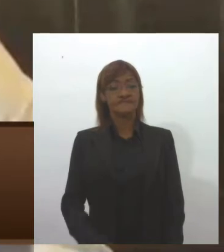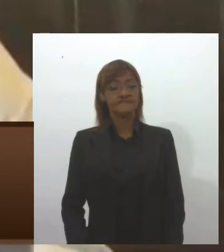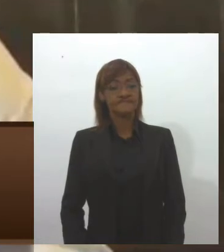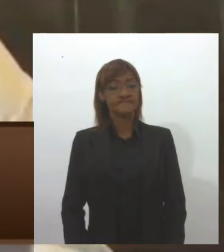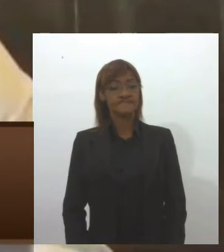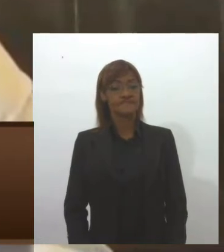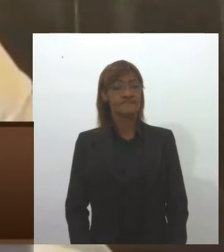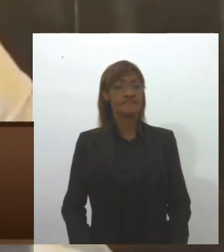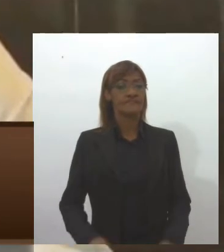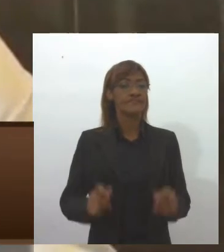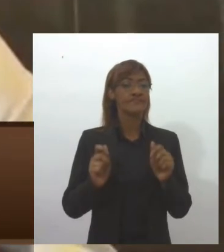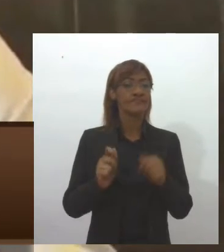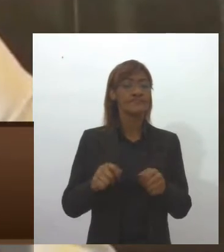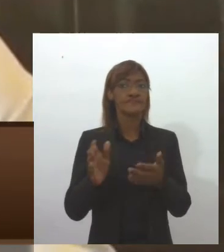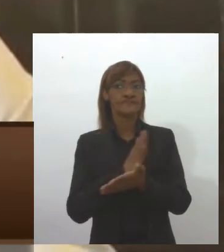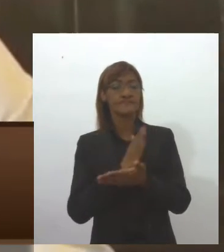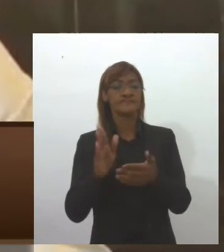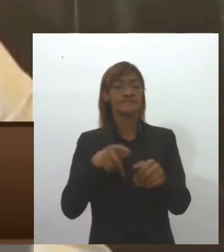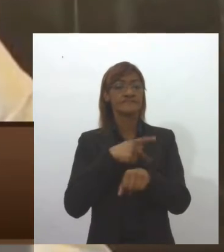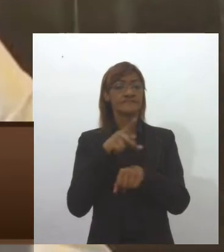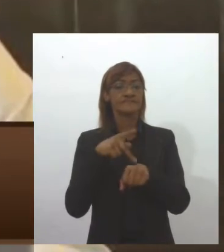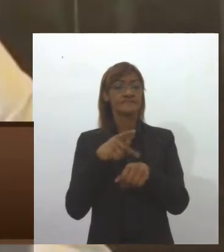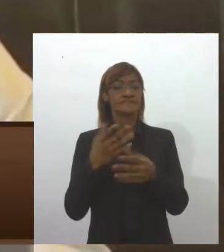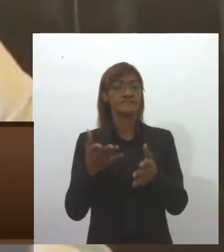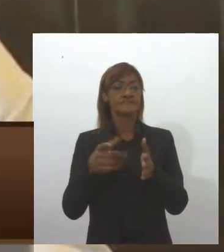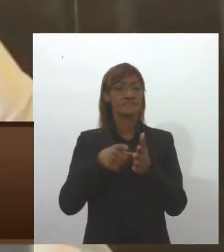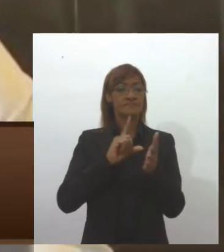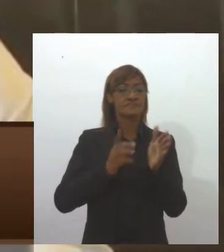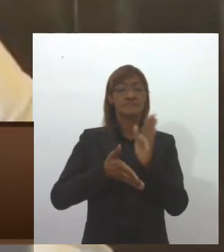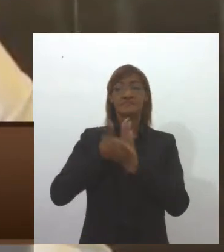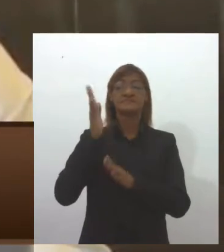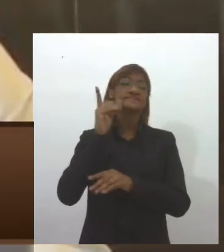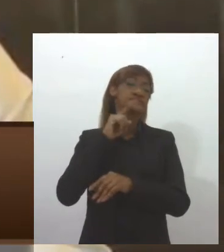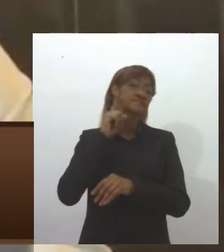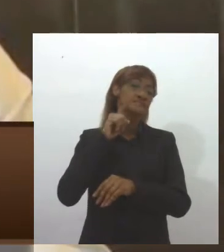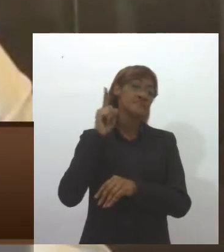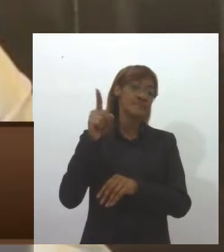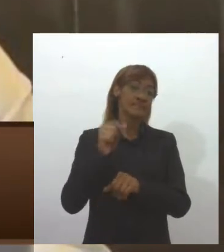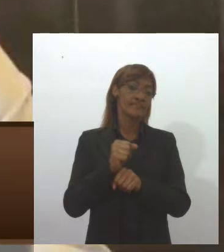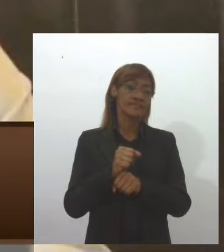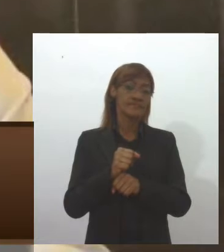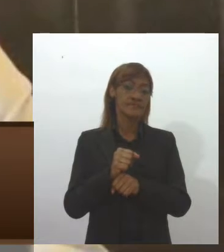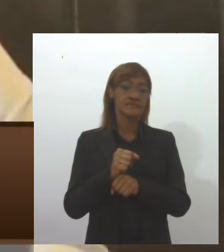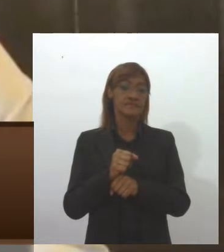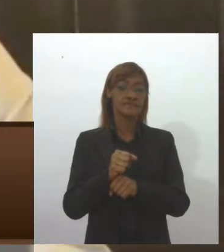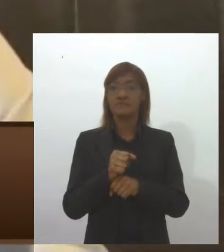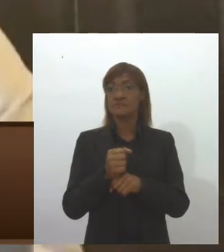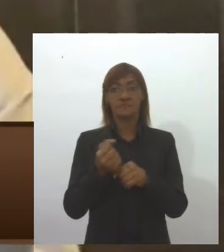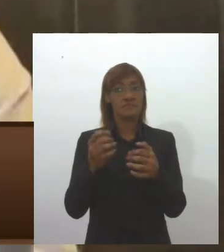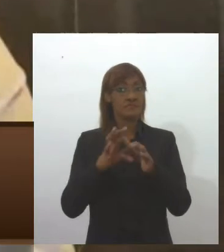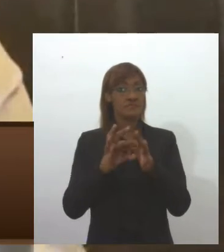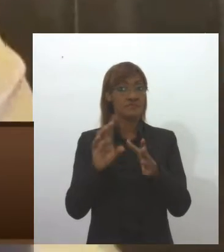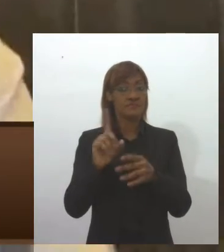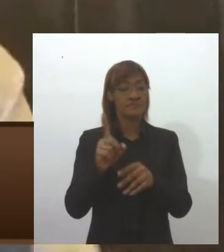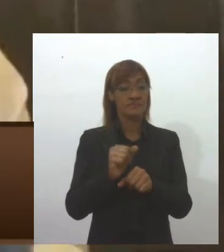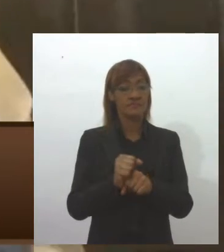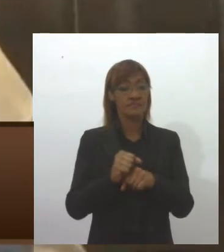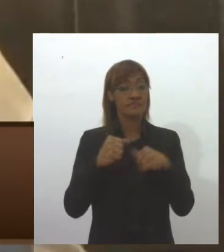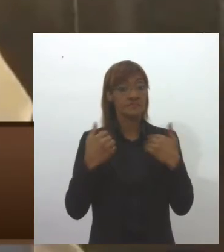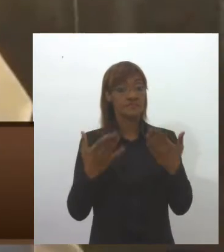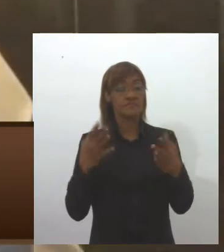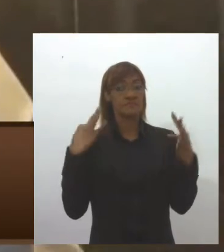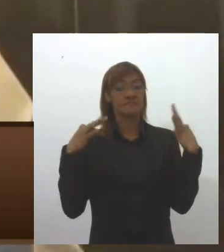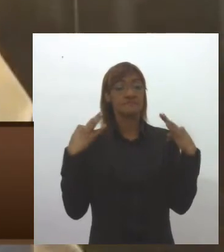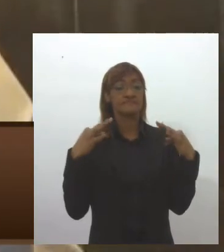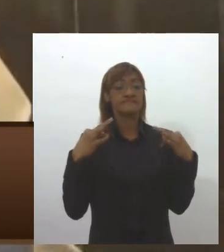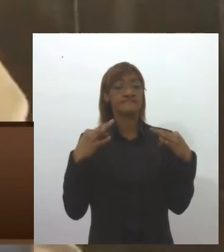internacional, muitos países ainda, o brasileiro gostava muito de viajar para os Estados Unidos. Estados Unidos não tem previsão de liberação, então esse turista ele vai